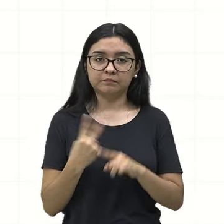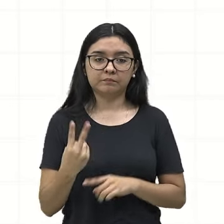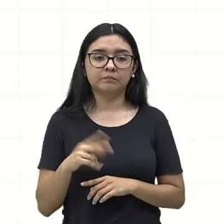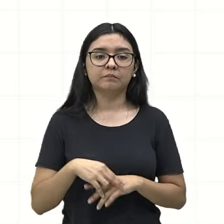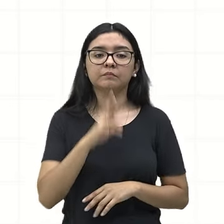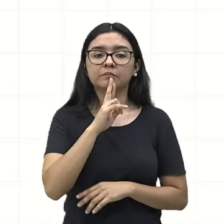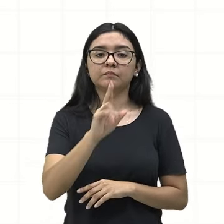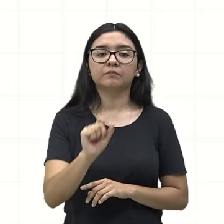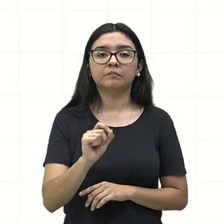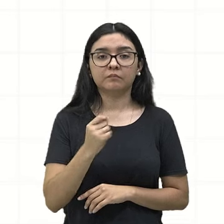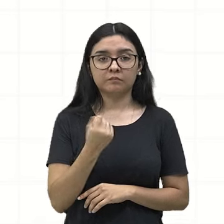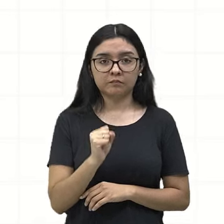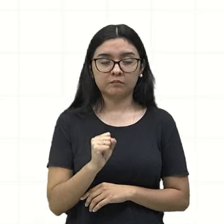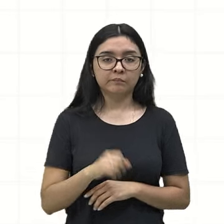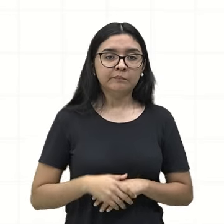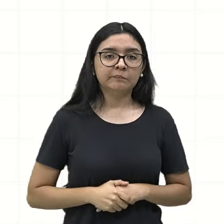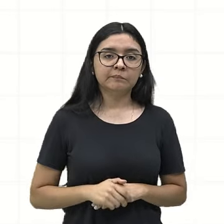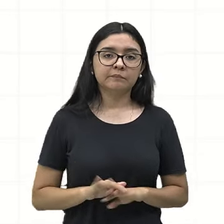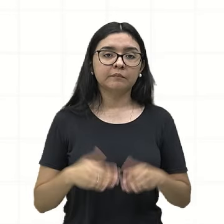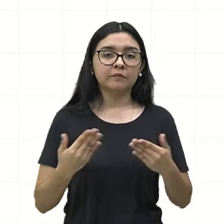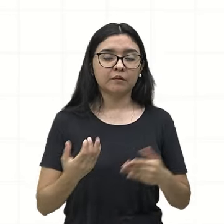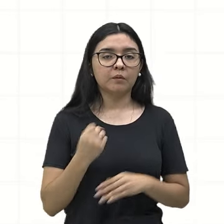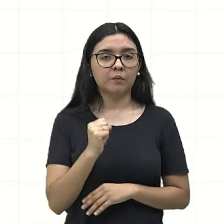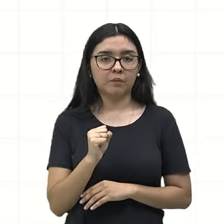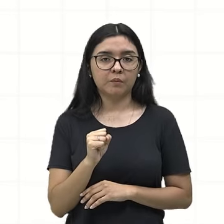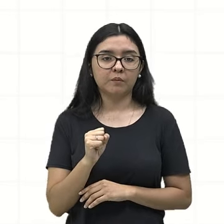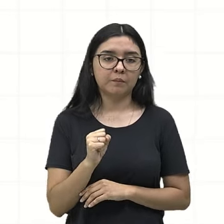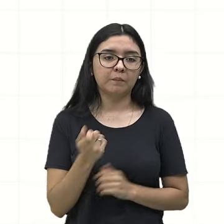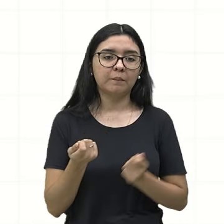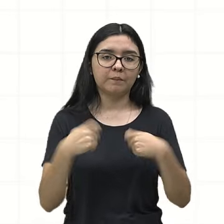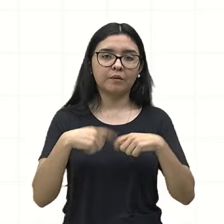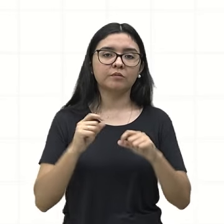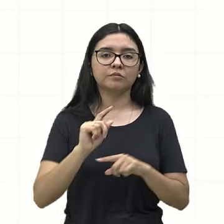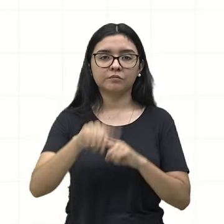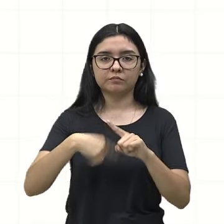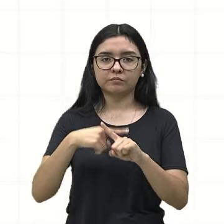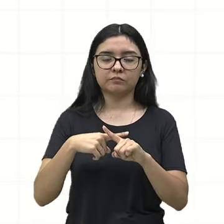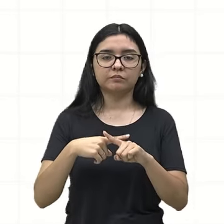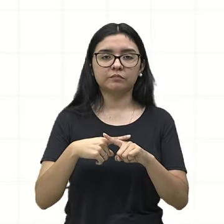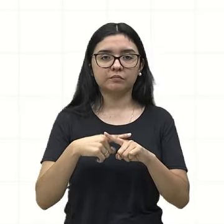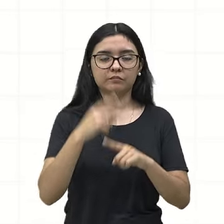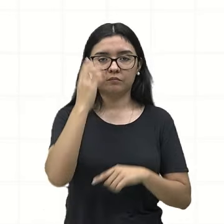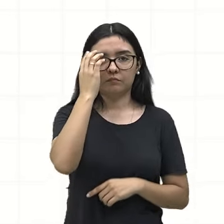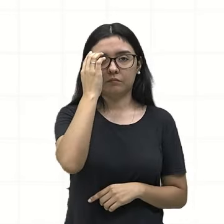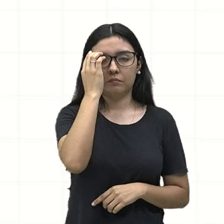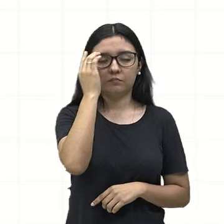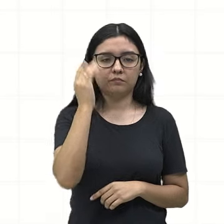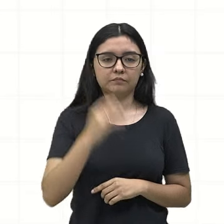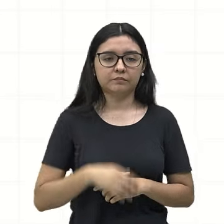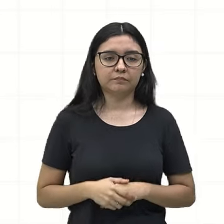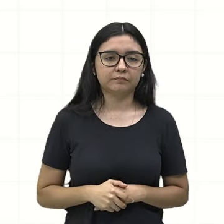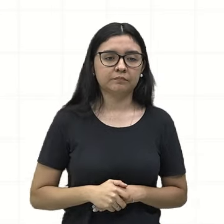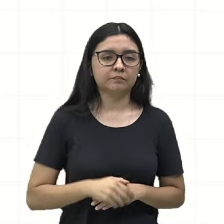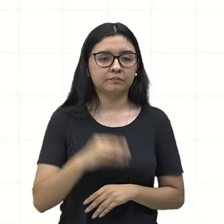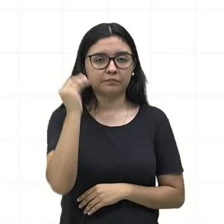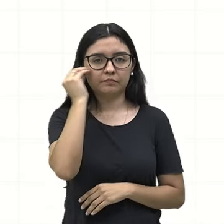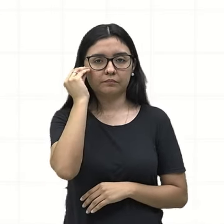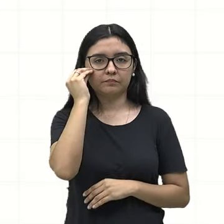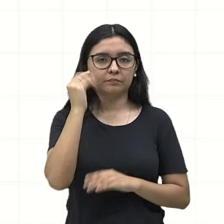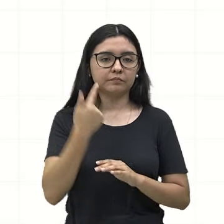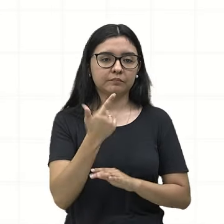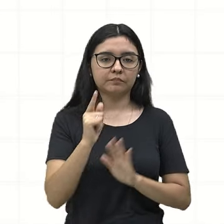8. Então, o número composto pode ser reescrito como um produto de números primos. Olha outro exemplo aqui, ó, que eu tenho